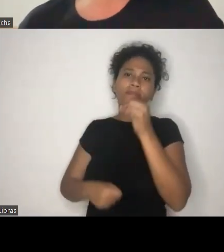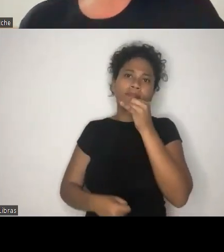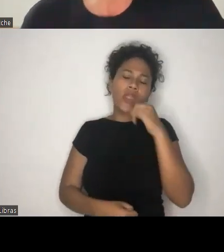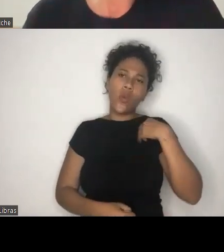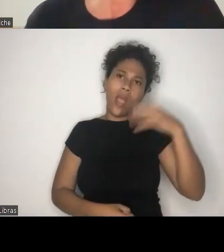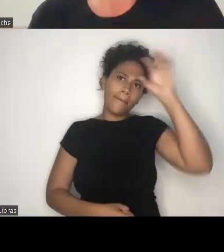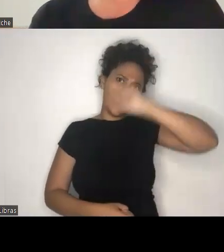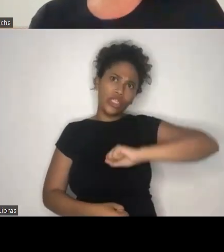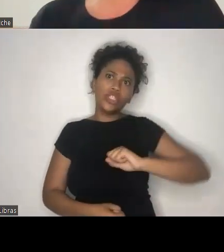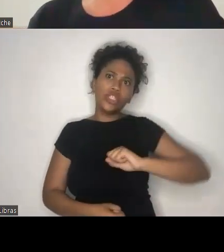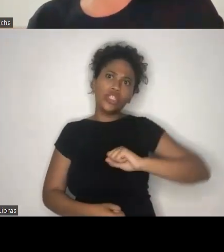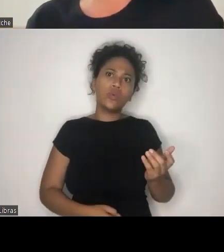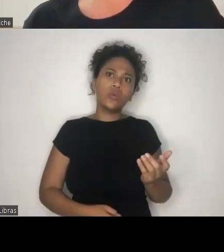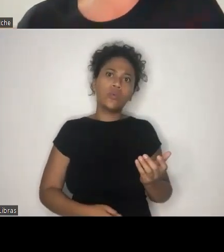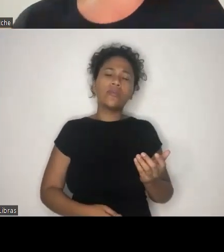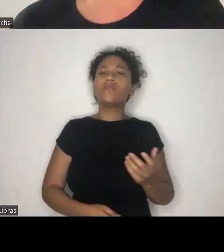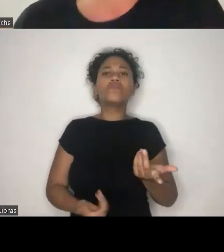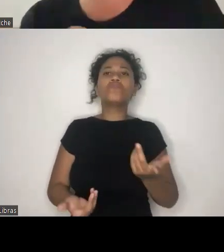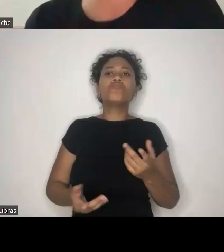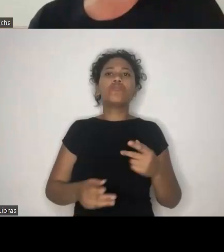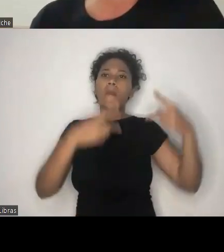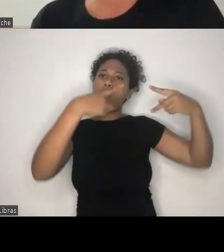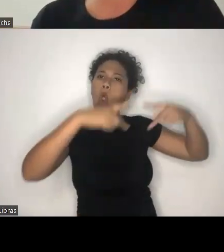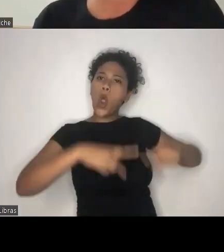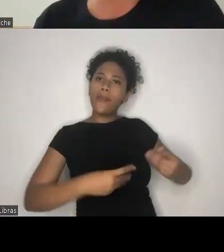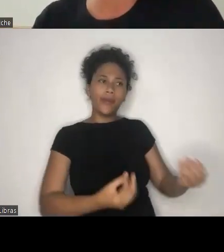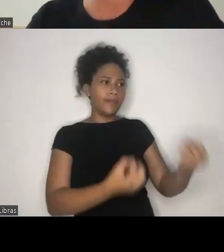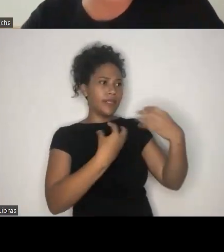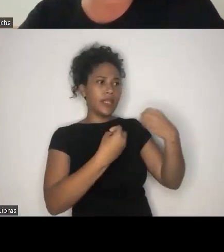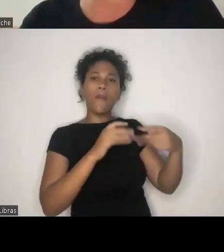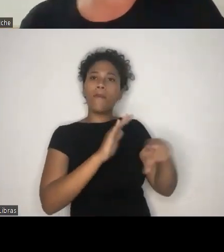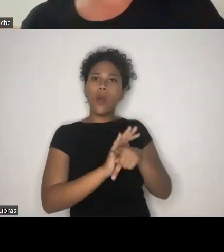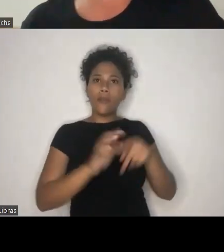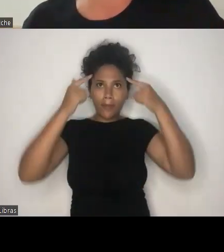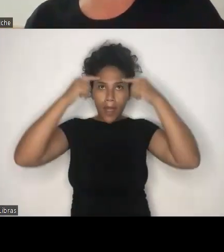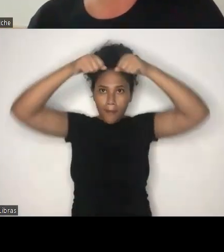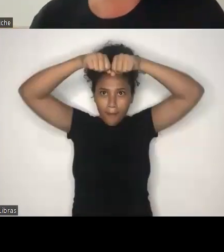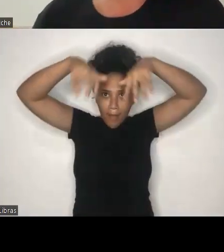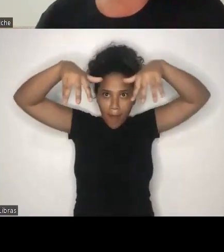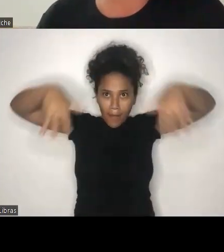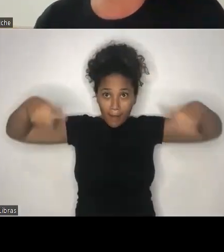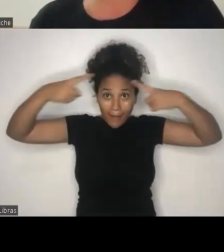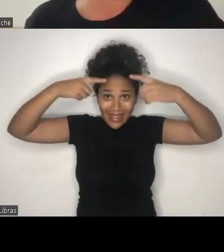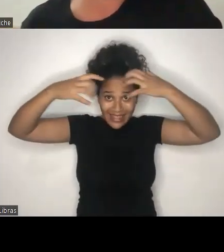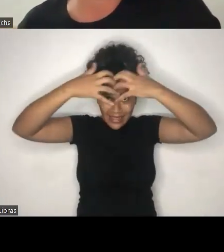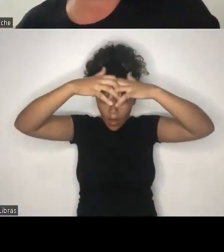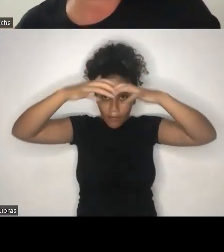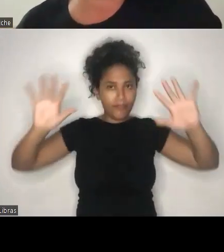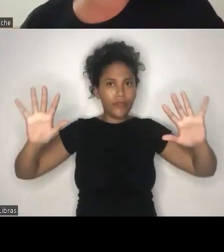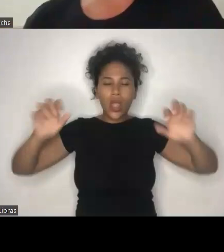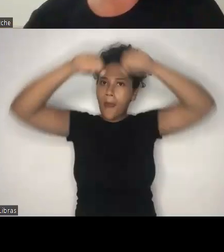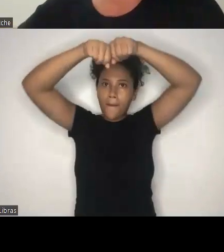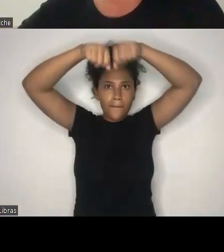o programa que me ensina os mapas mentais eu comecei a fazer mapa mental de tudo jogando grama de